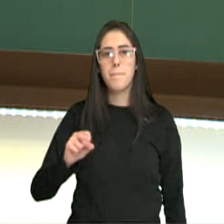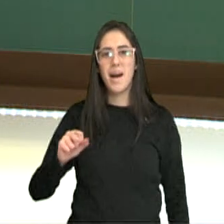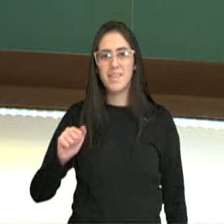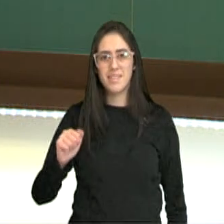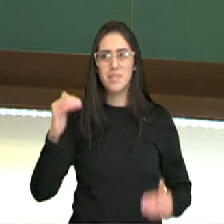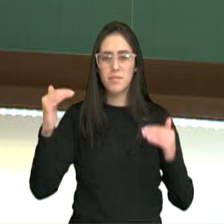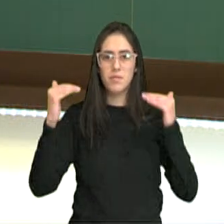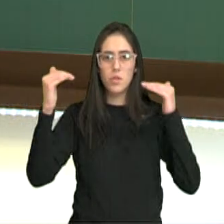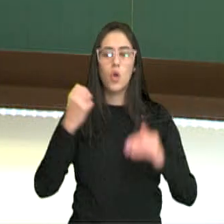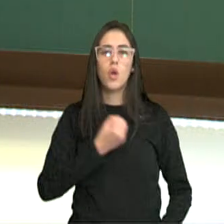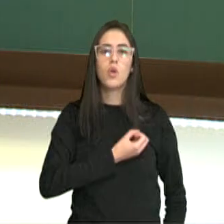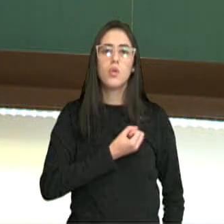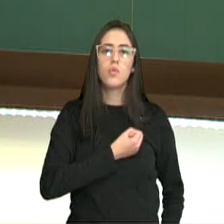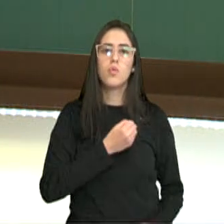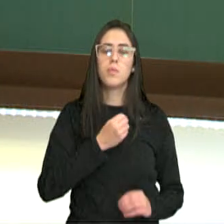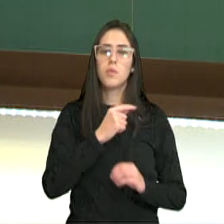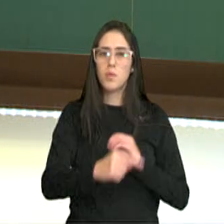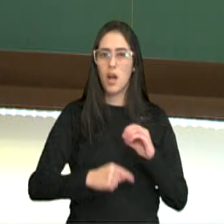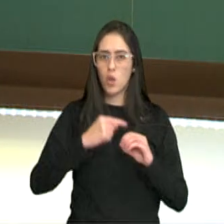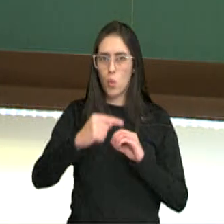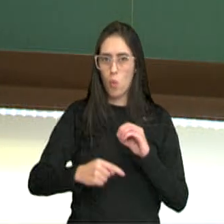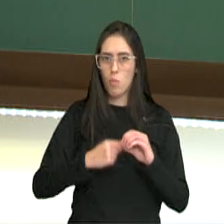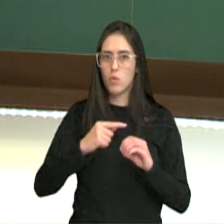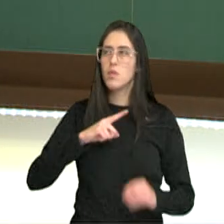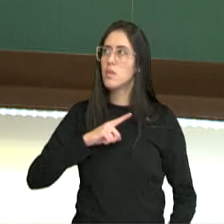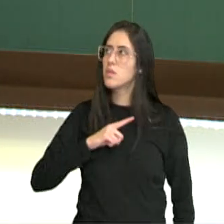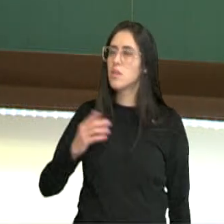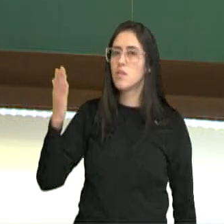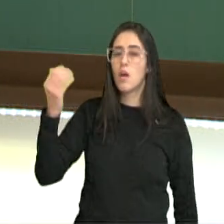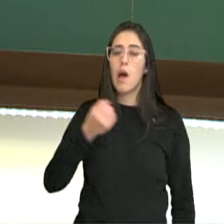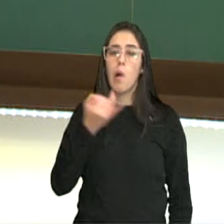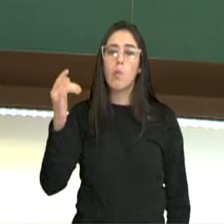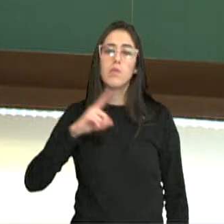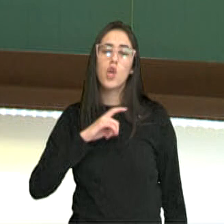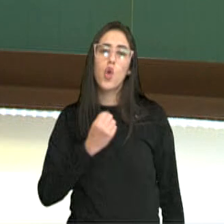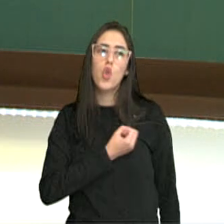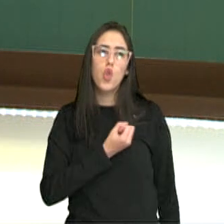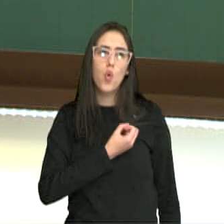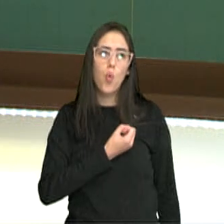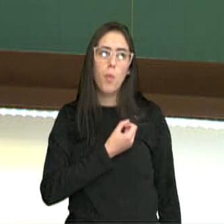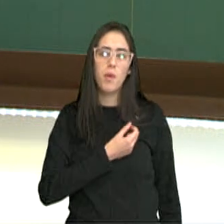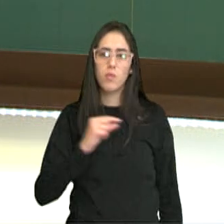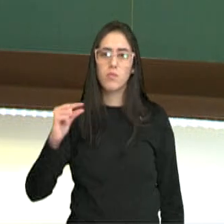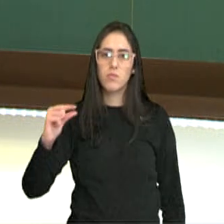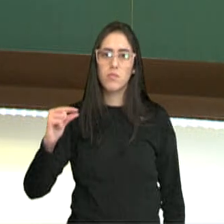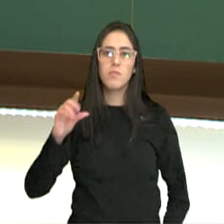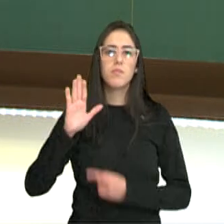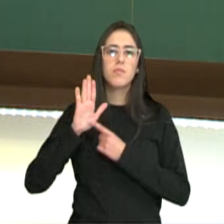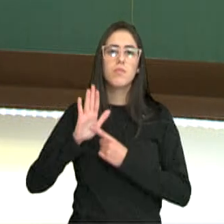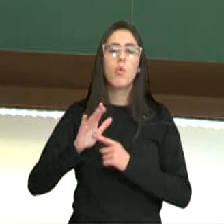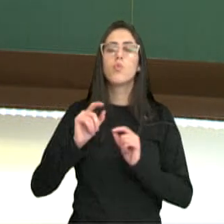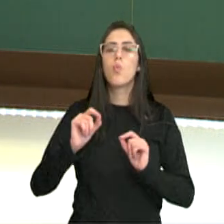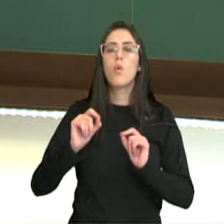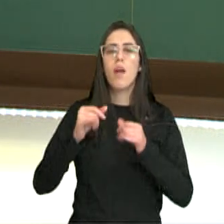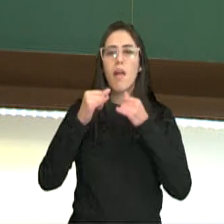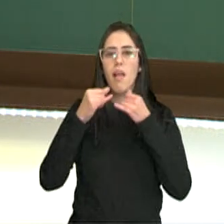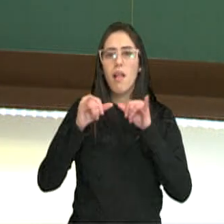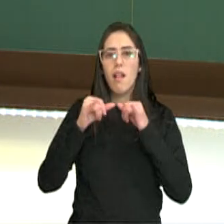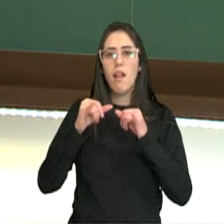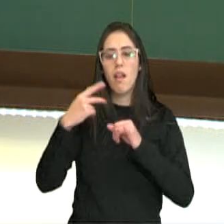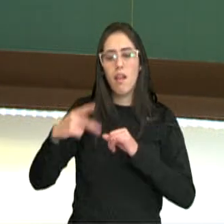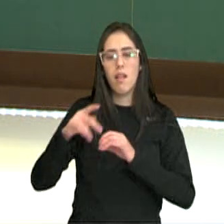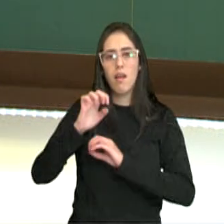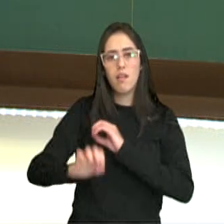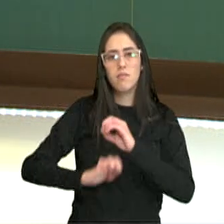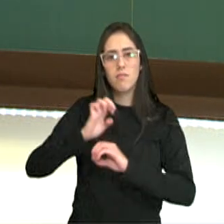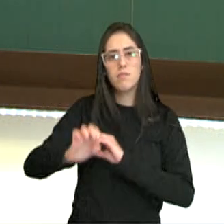Algumas tabelas trazem no cantinho aqui, né, um númerozinho embaixo do outro, para indicar a configuração eletrônica, ou seja, como que os